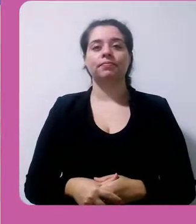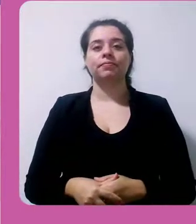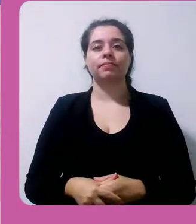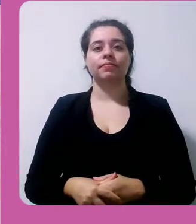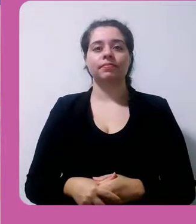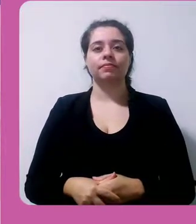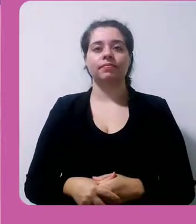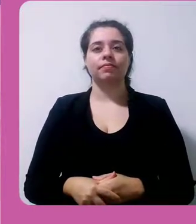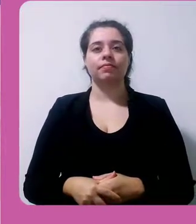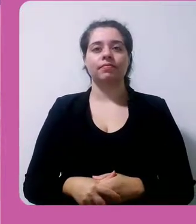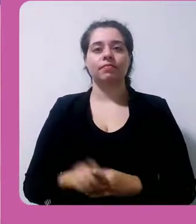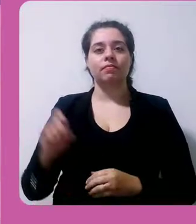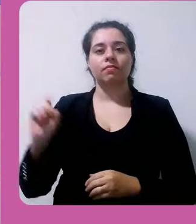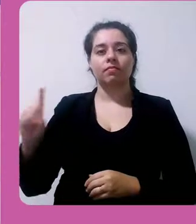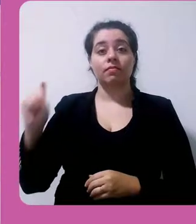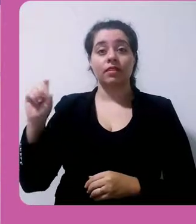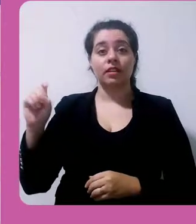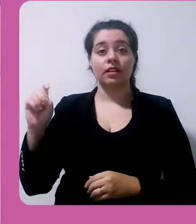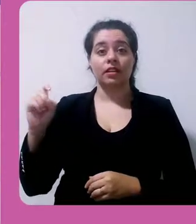vez